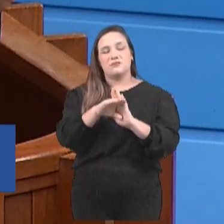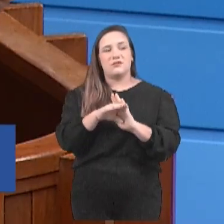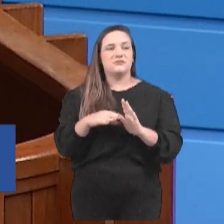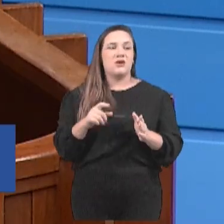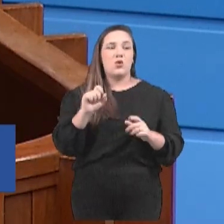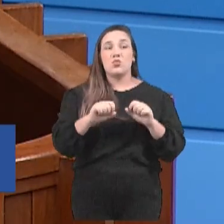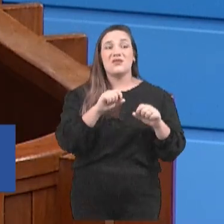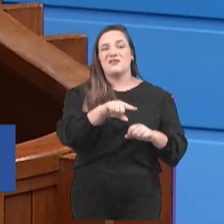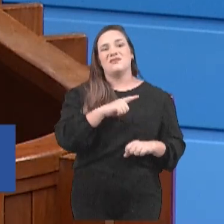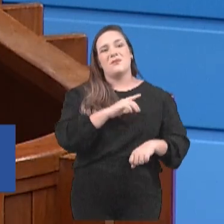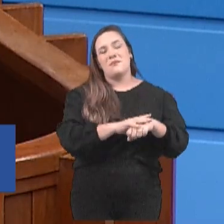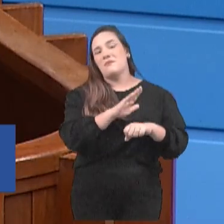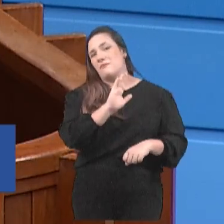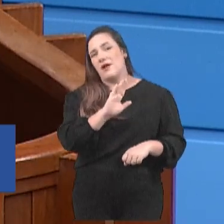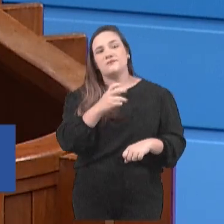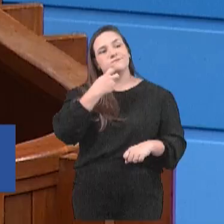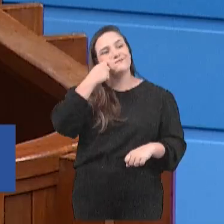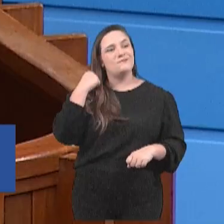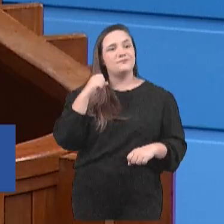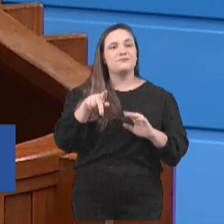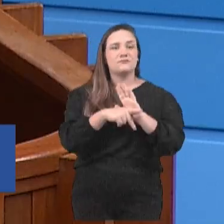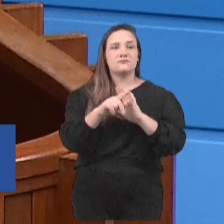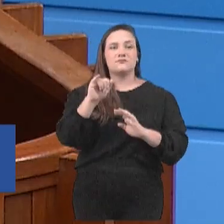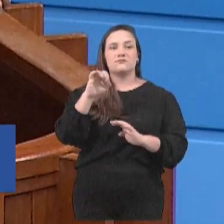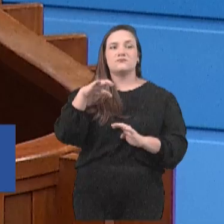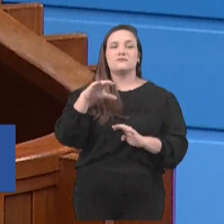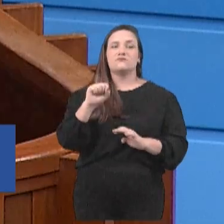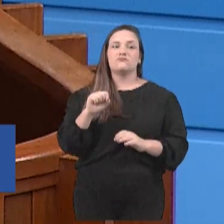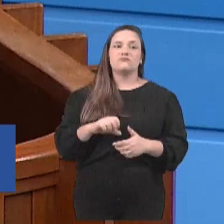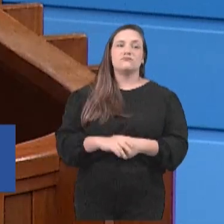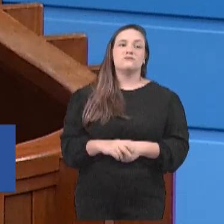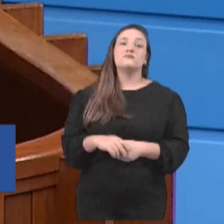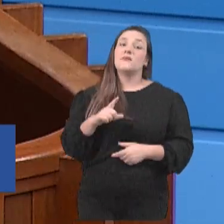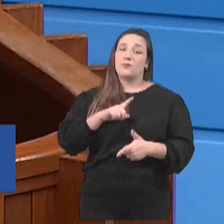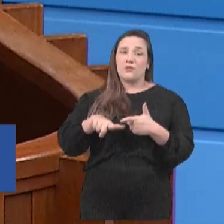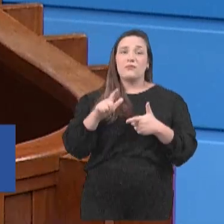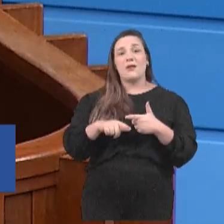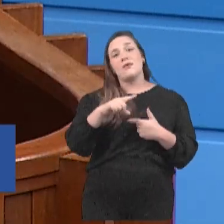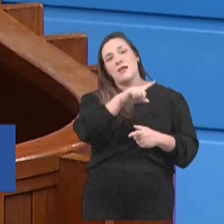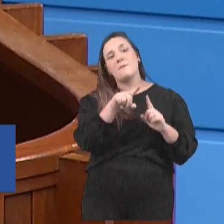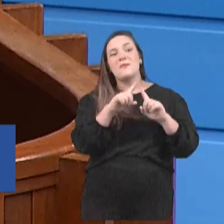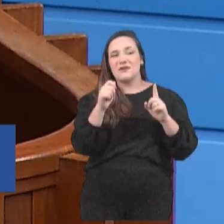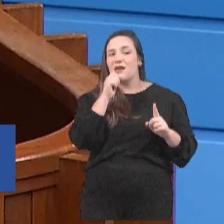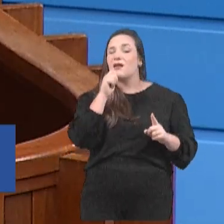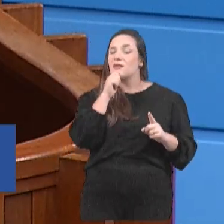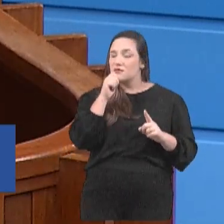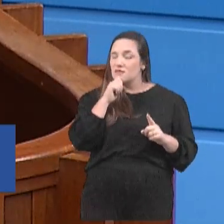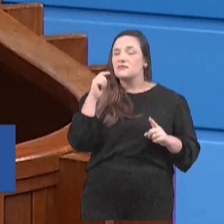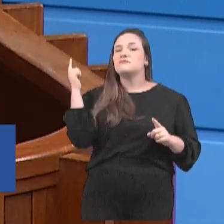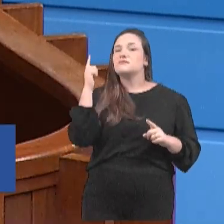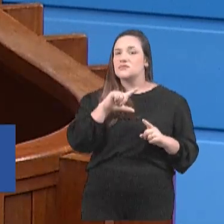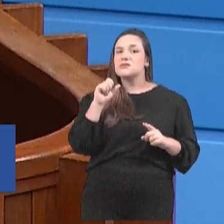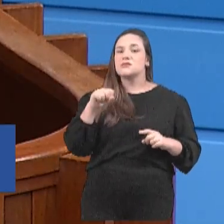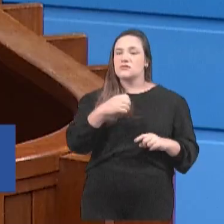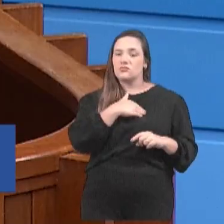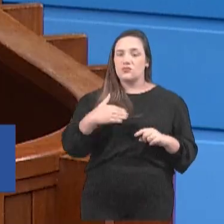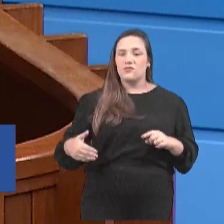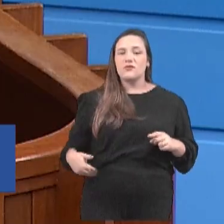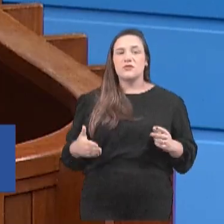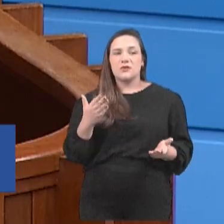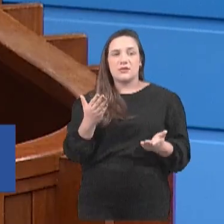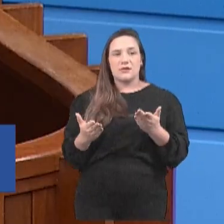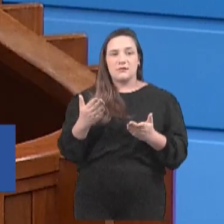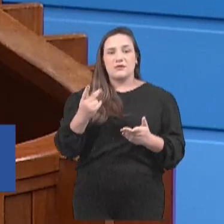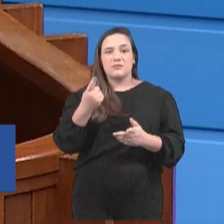que produz a maior receita para o ICMS, tem tido problema, mas mesmo assim o governo do Estado sabe equilibrar as contas